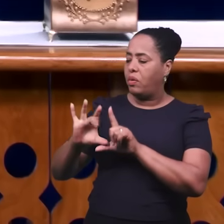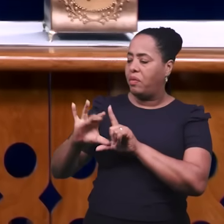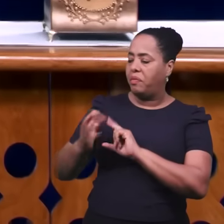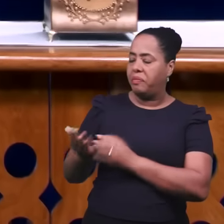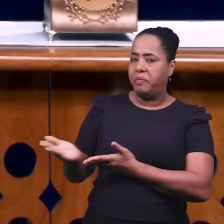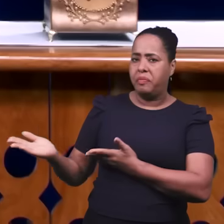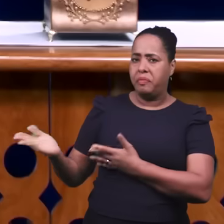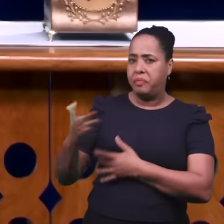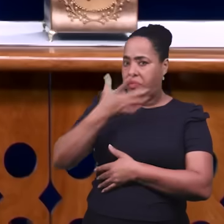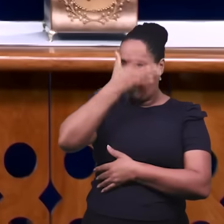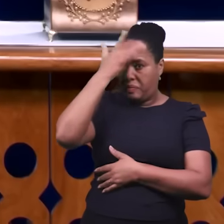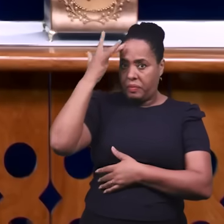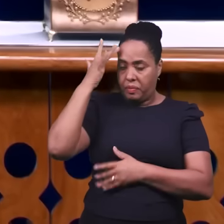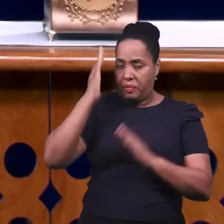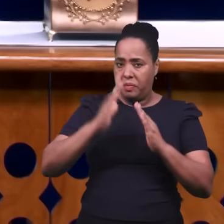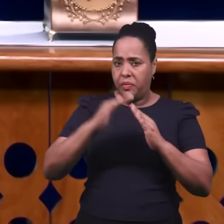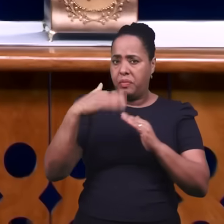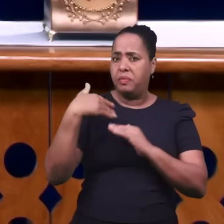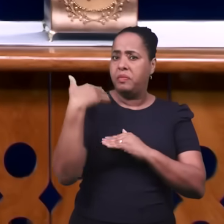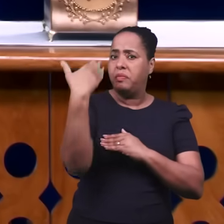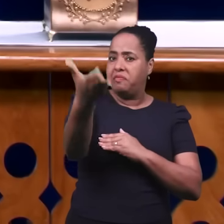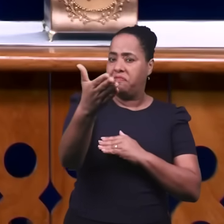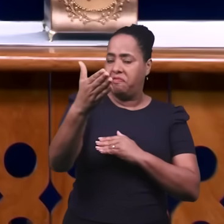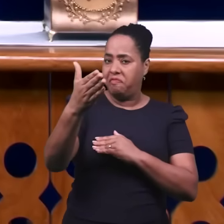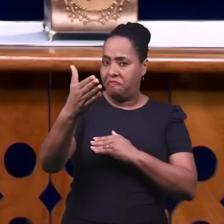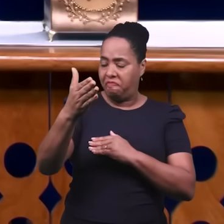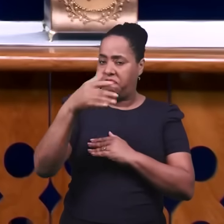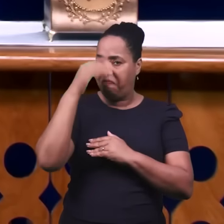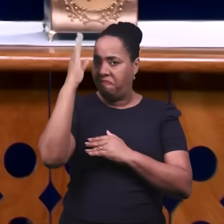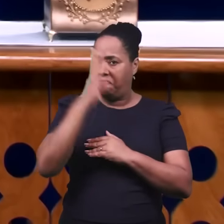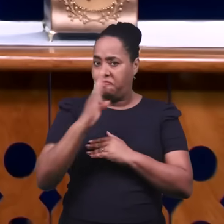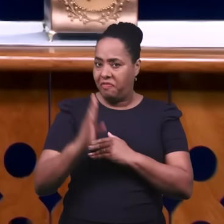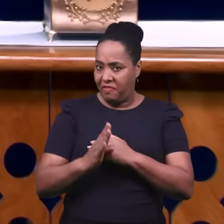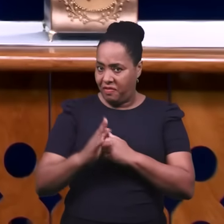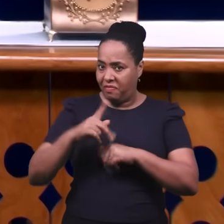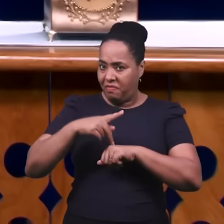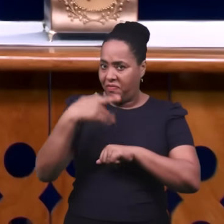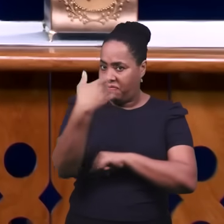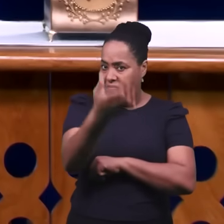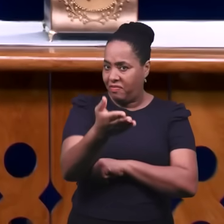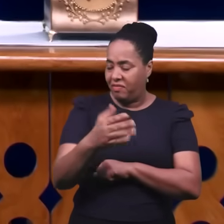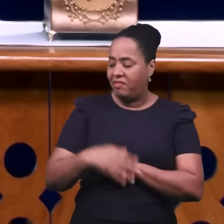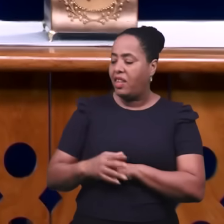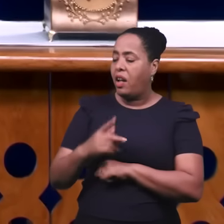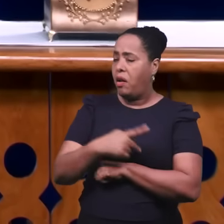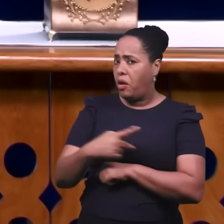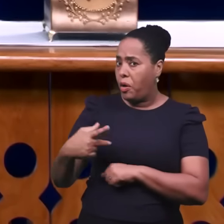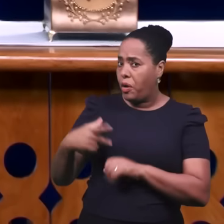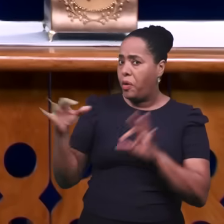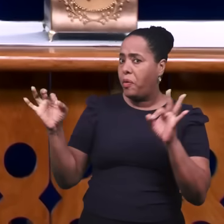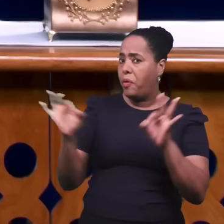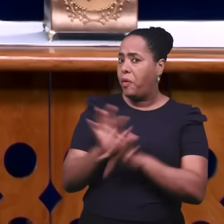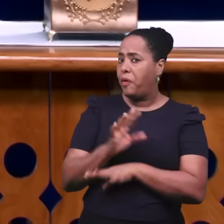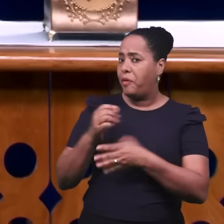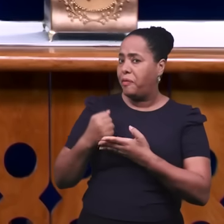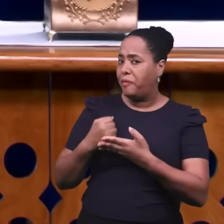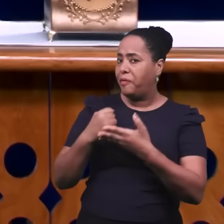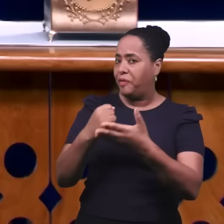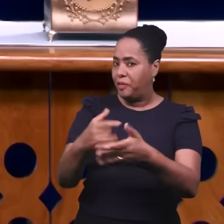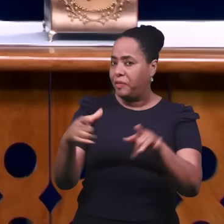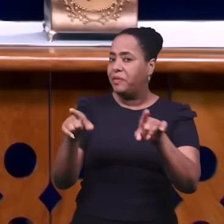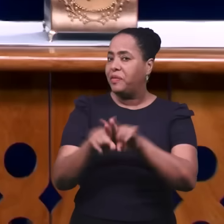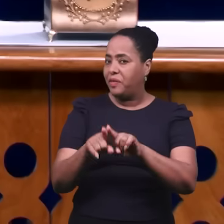moram fora do Brasil. Você pode entrar aqui em contato e haverá um pastor pronto para poder te